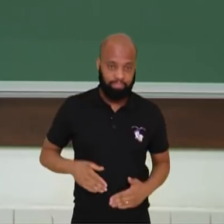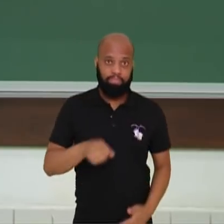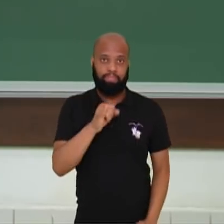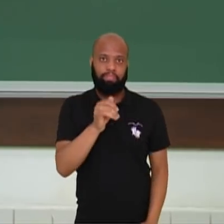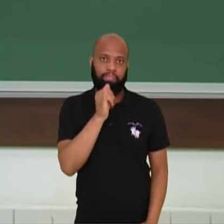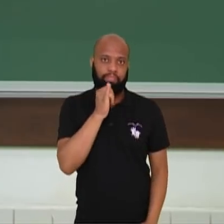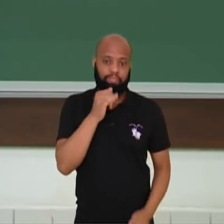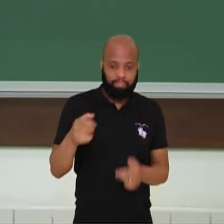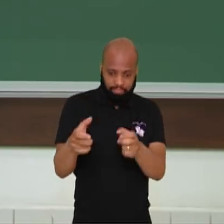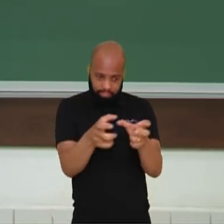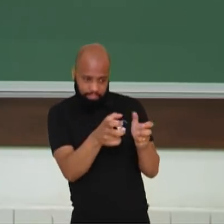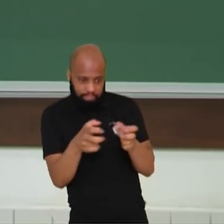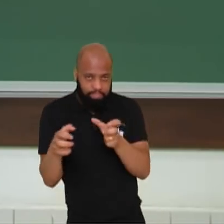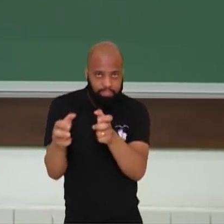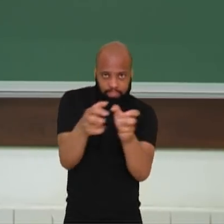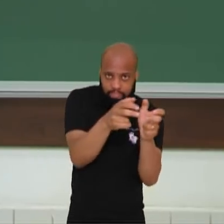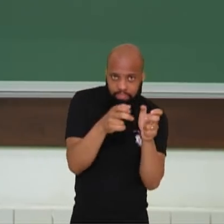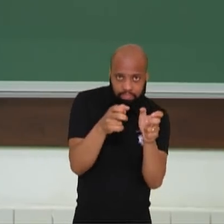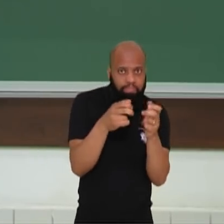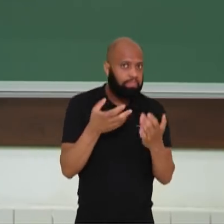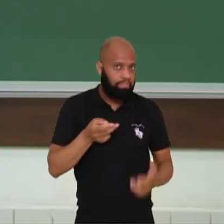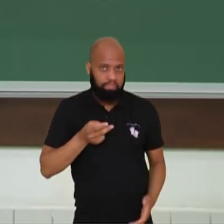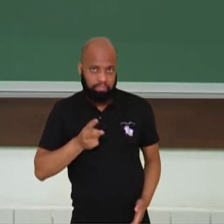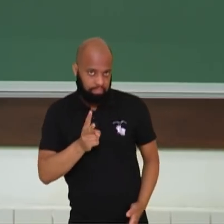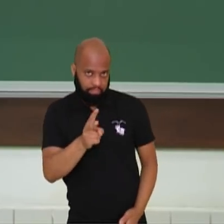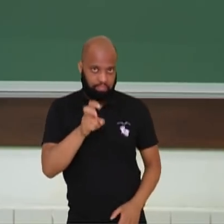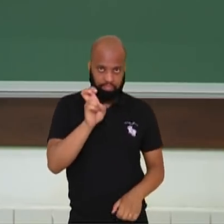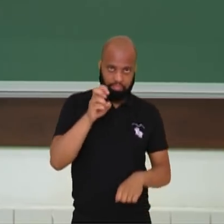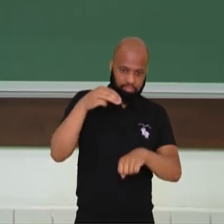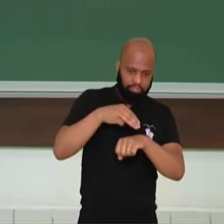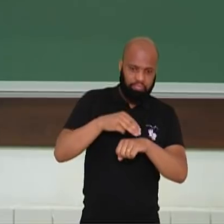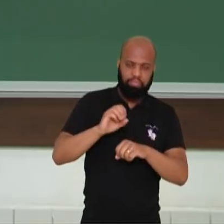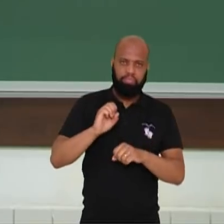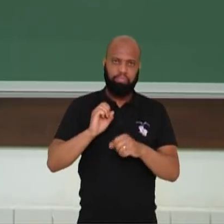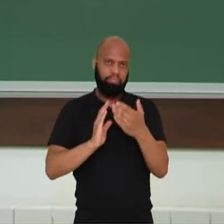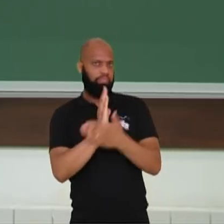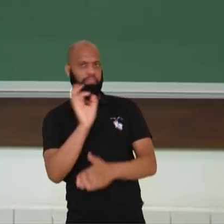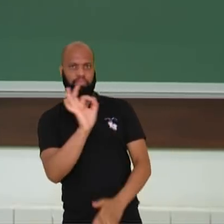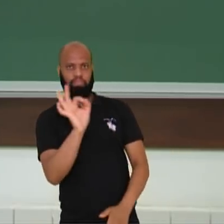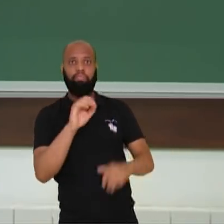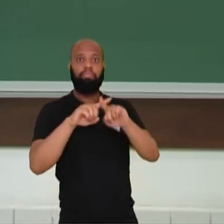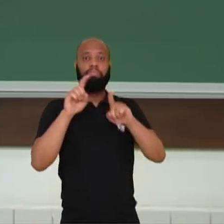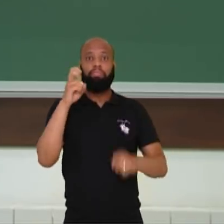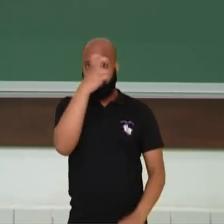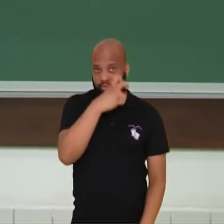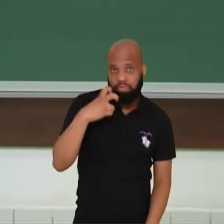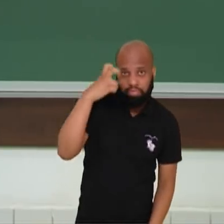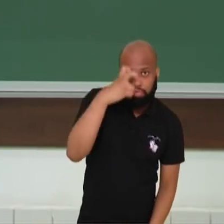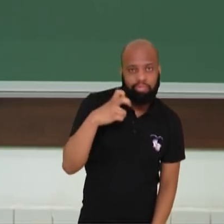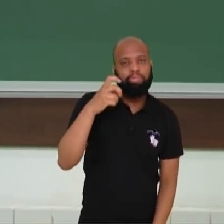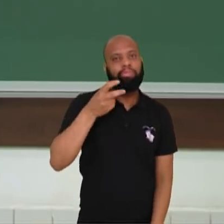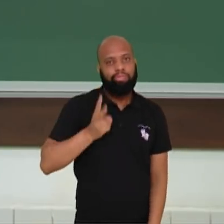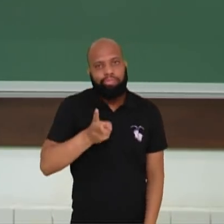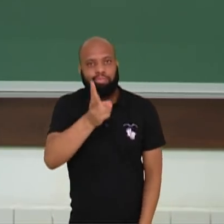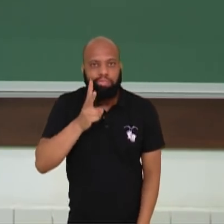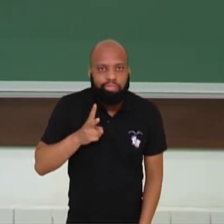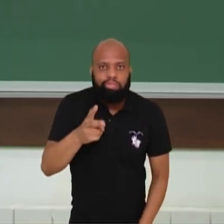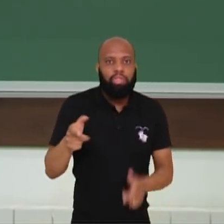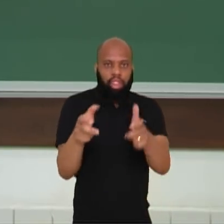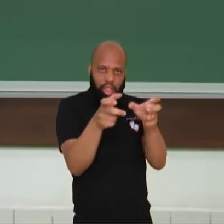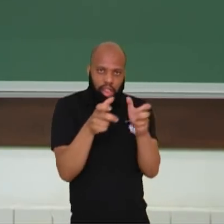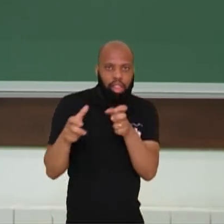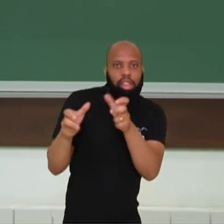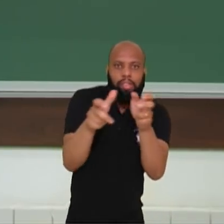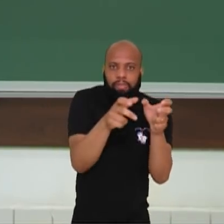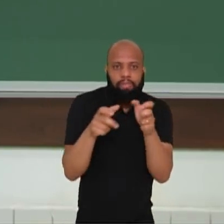por mês, 5 minutos, você não vai passar da primeira fase. Mas se você gasta 5 horas por dia diante do videogame,